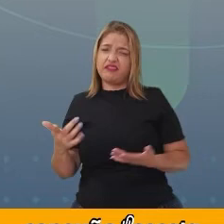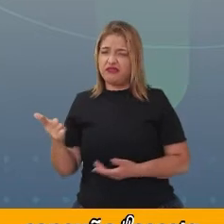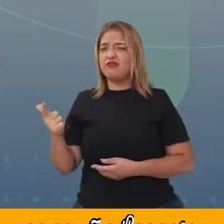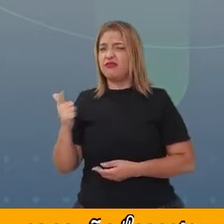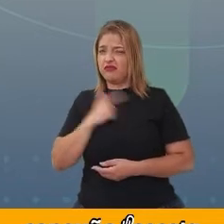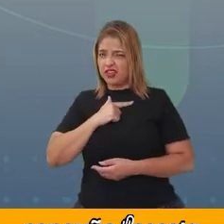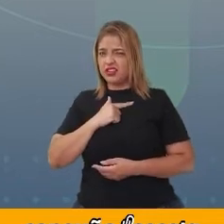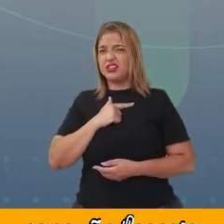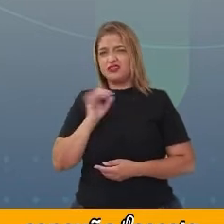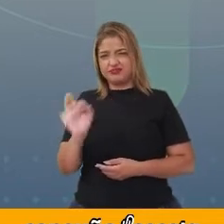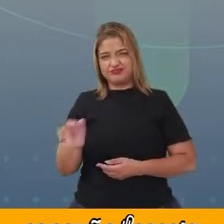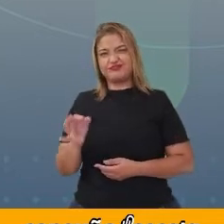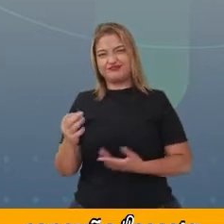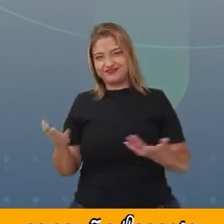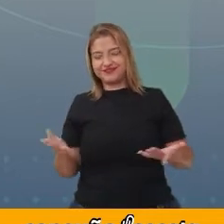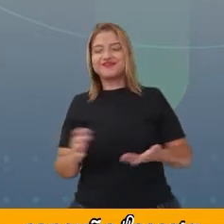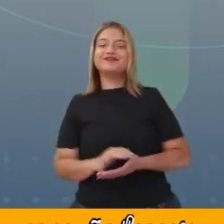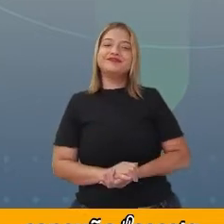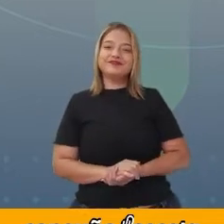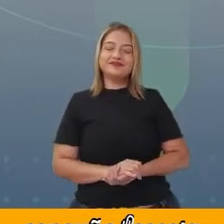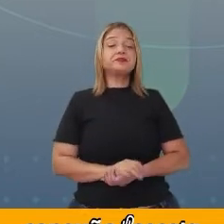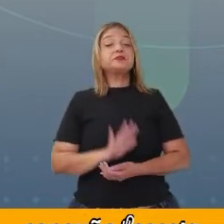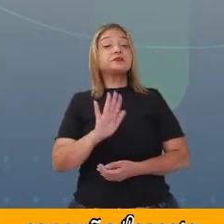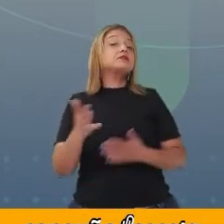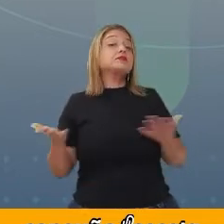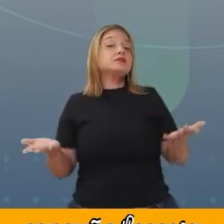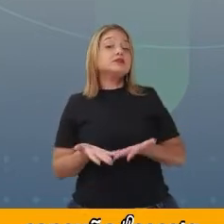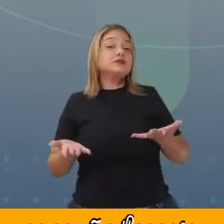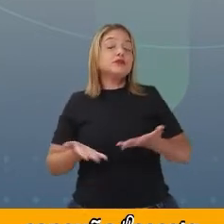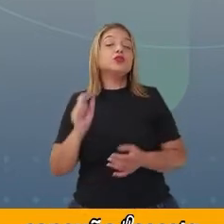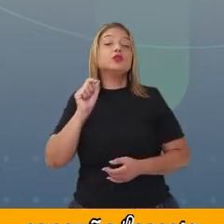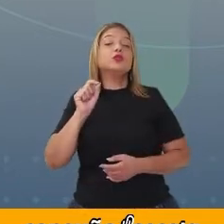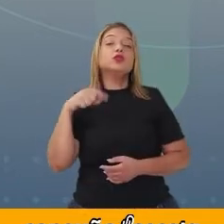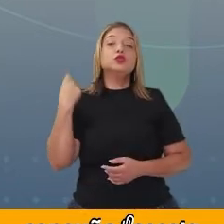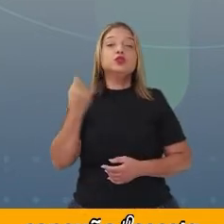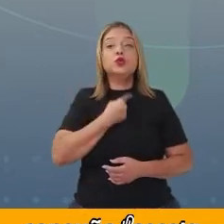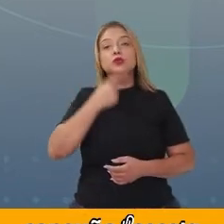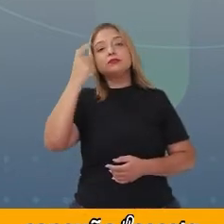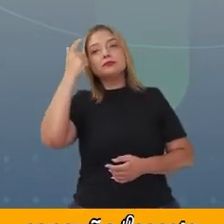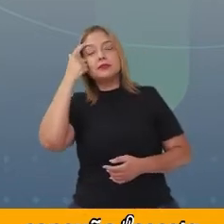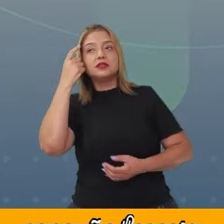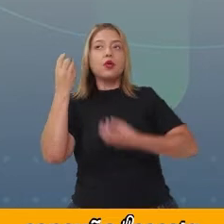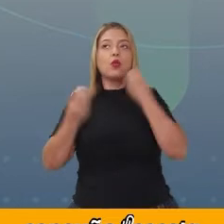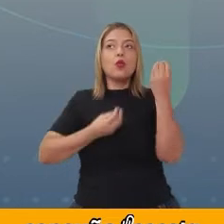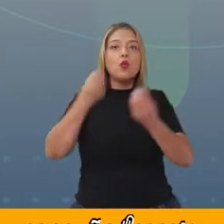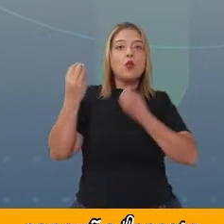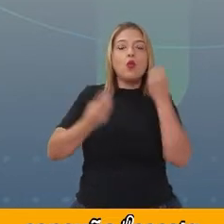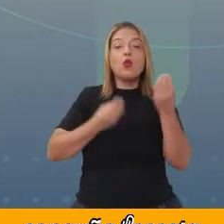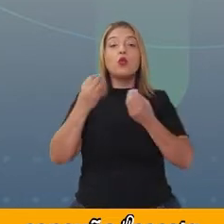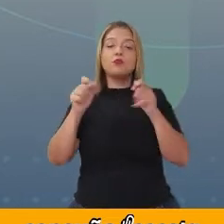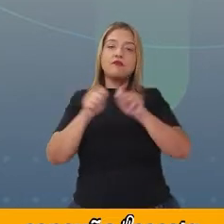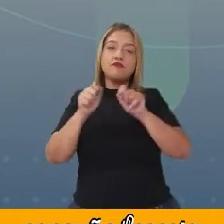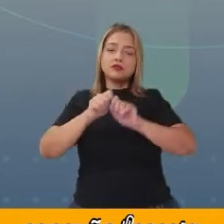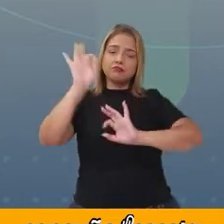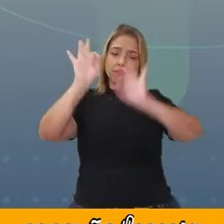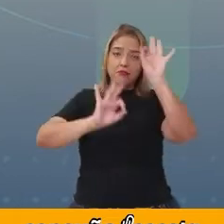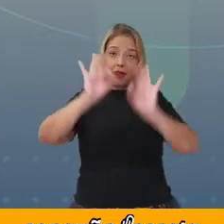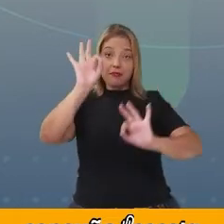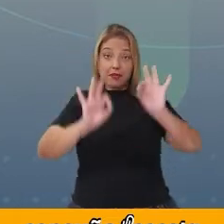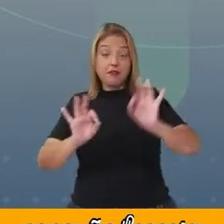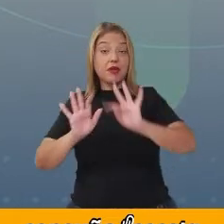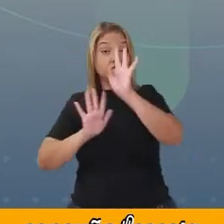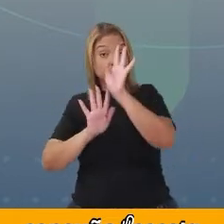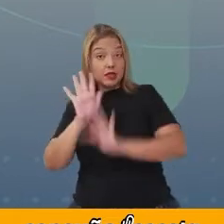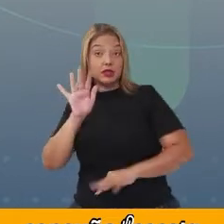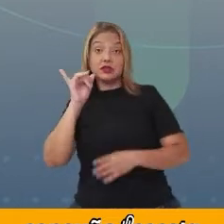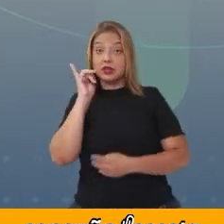né? Bem, agora então vamos pensar a respeito da construção de um texto